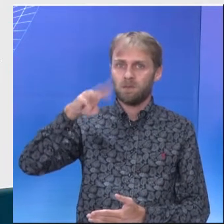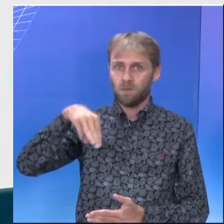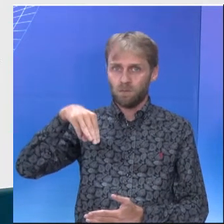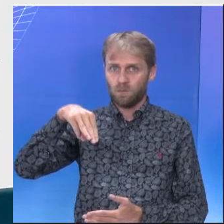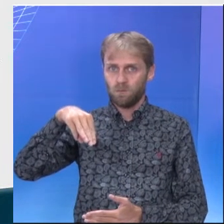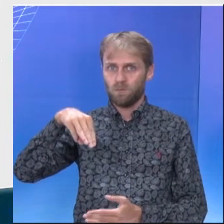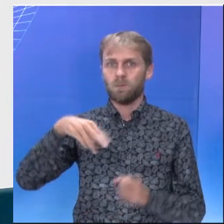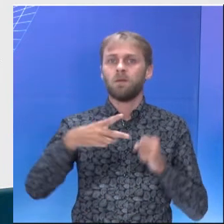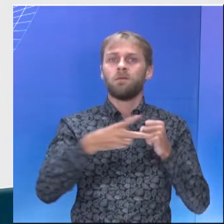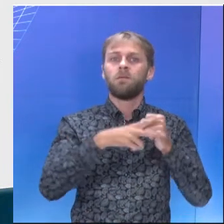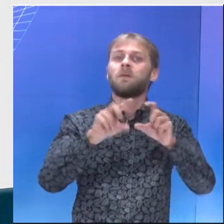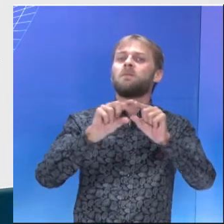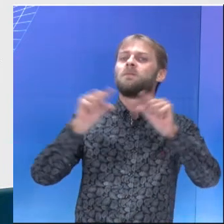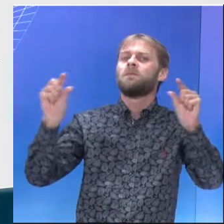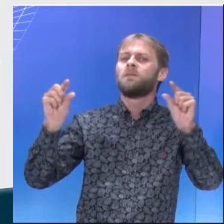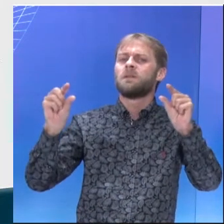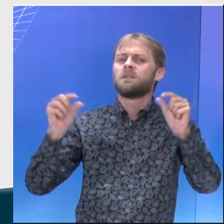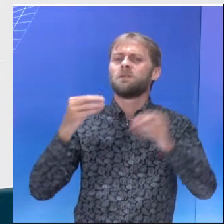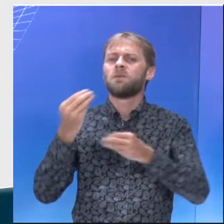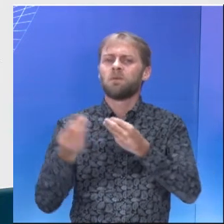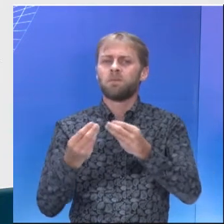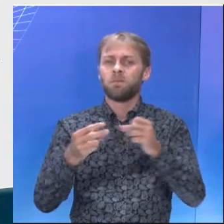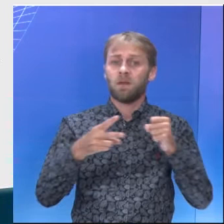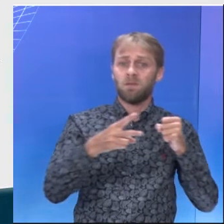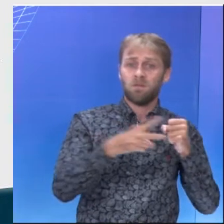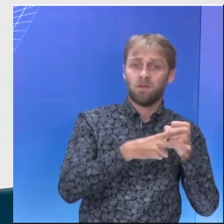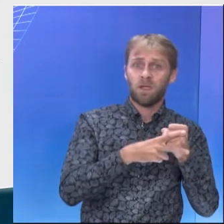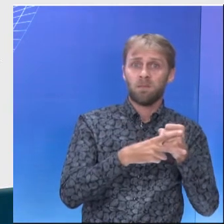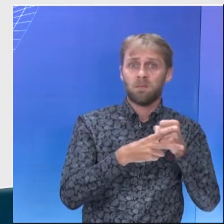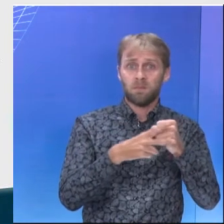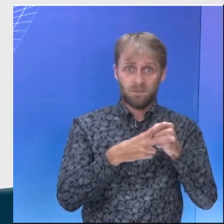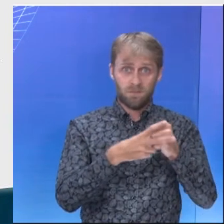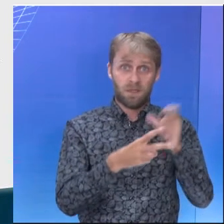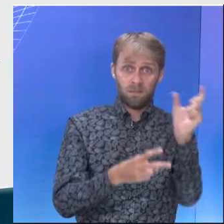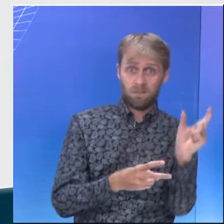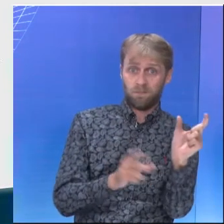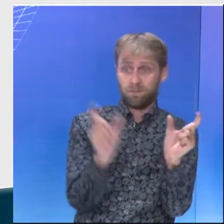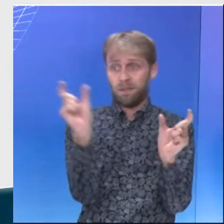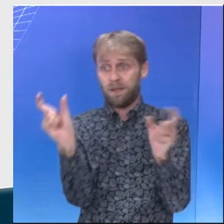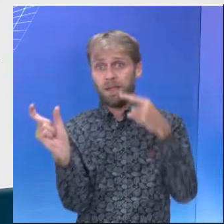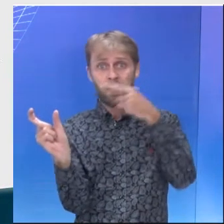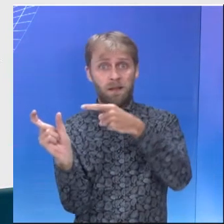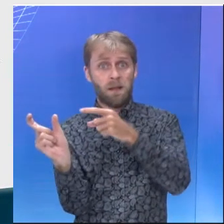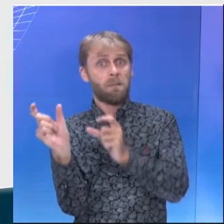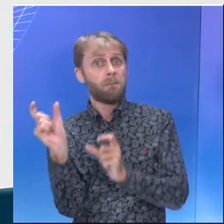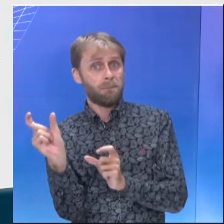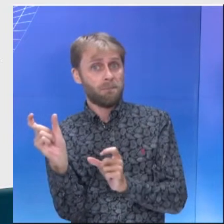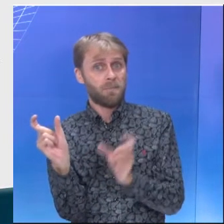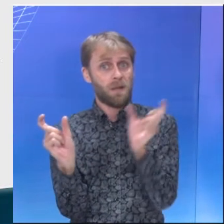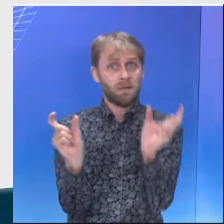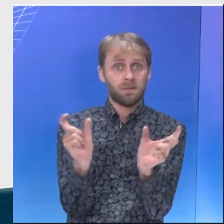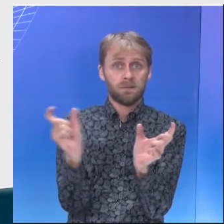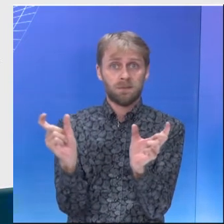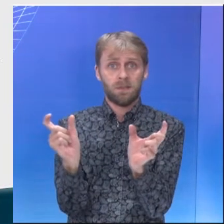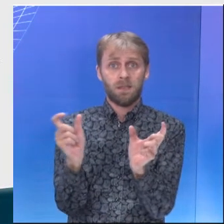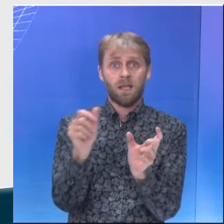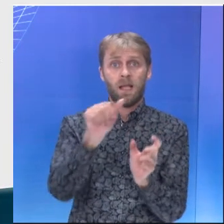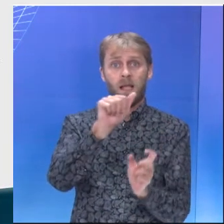fala sobre os verbos frasais. O que são os verbos frasais? São formados por um verbo e por uma partícula. Essa partícula pode ser um advérbio ou uma